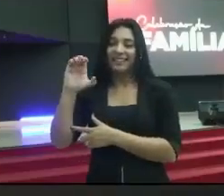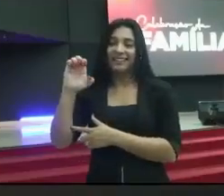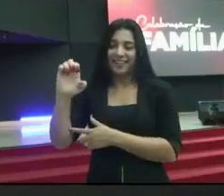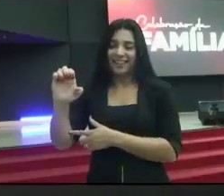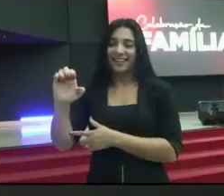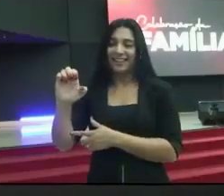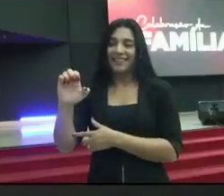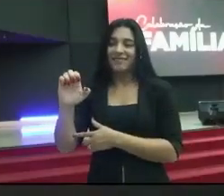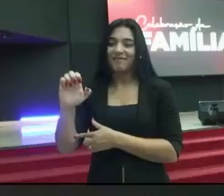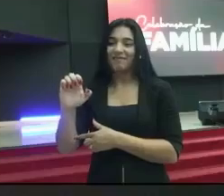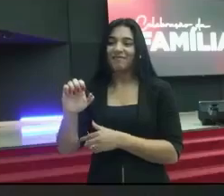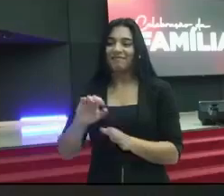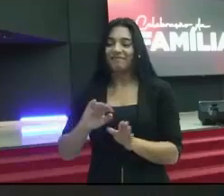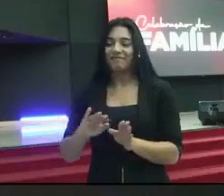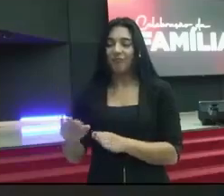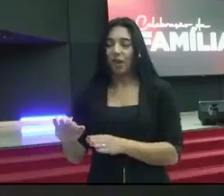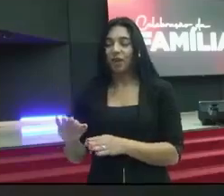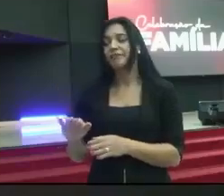Ruth diz: não te deixo.